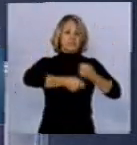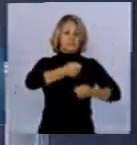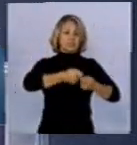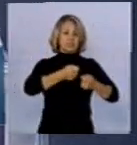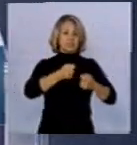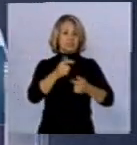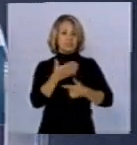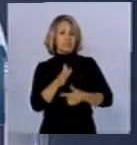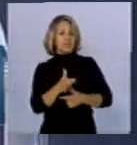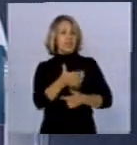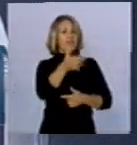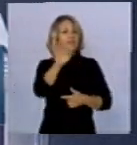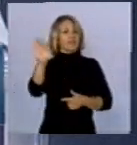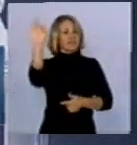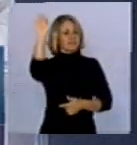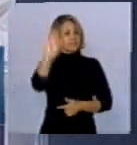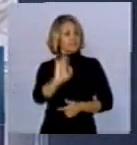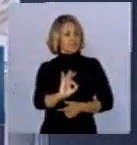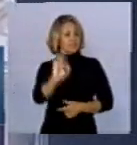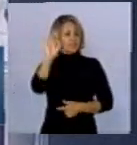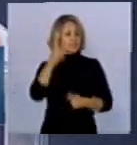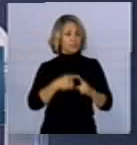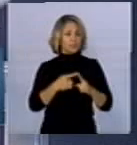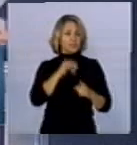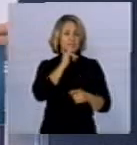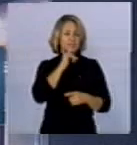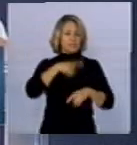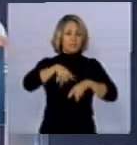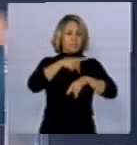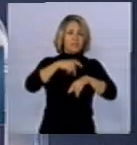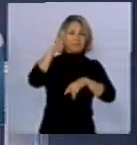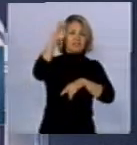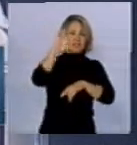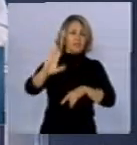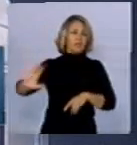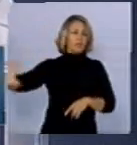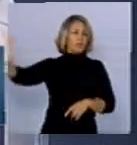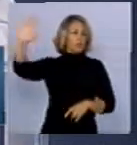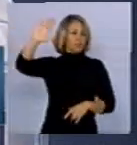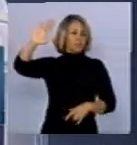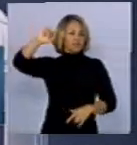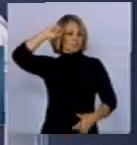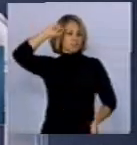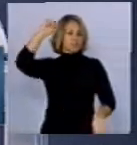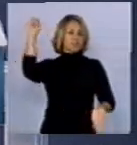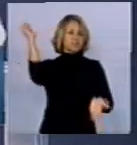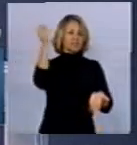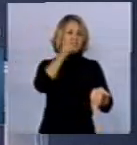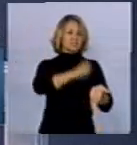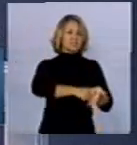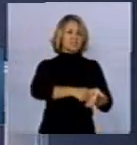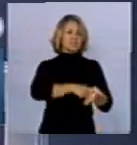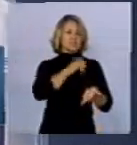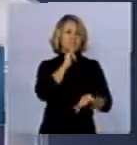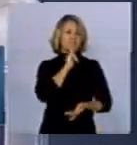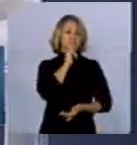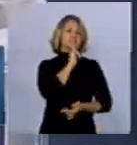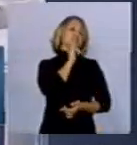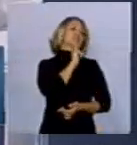10% , porque na Europa se estabeleceu a base da